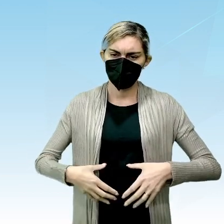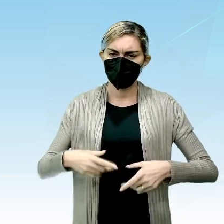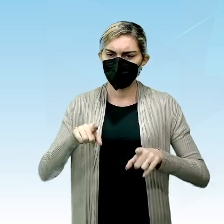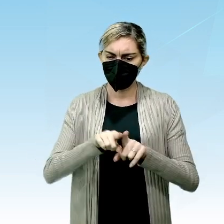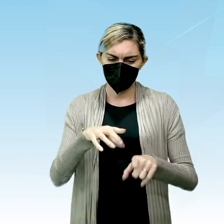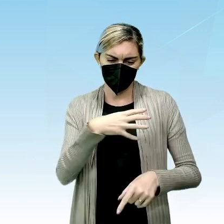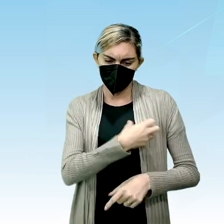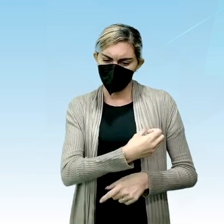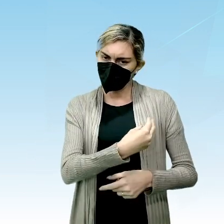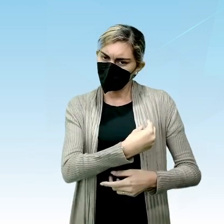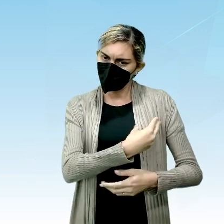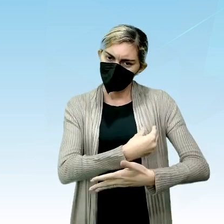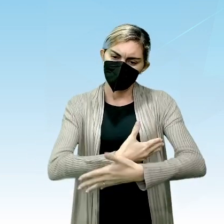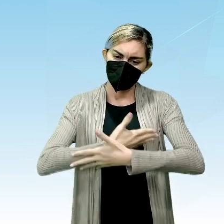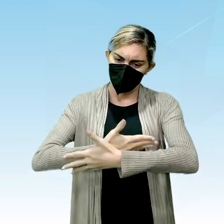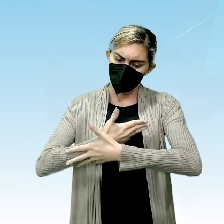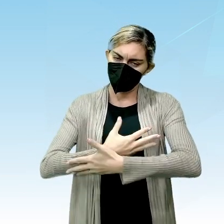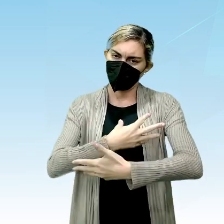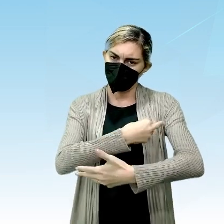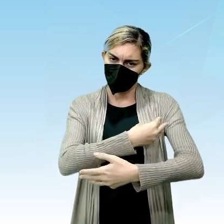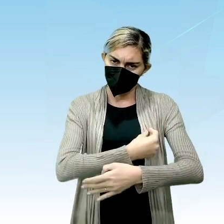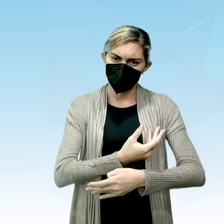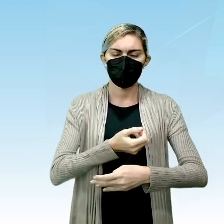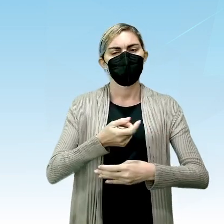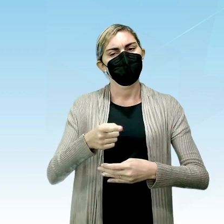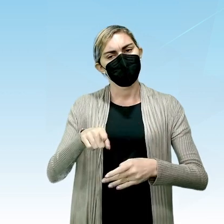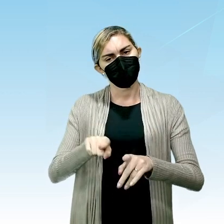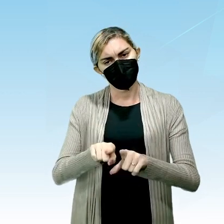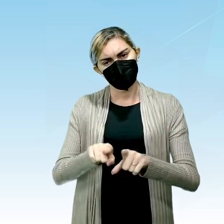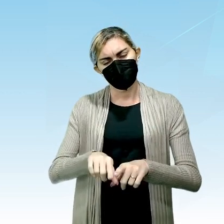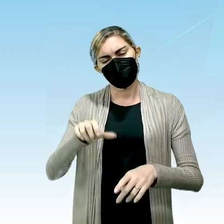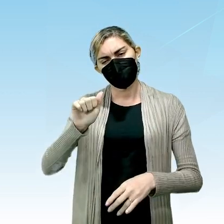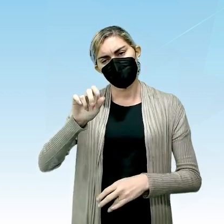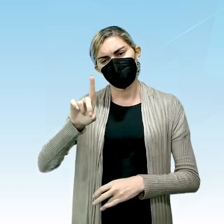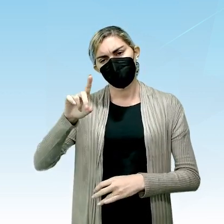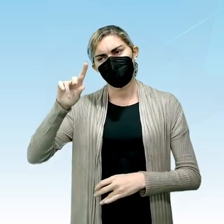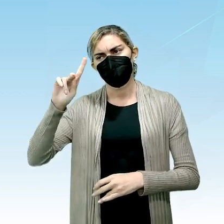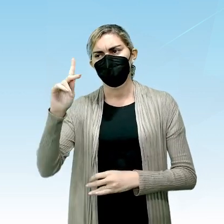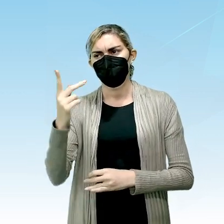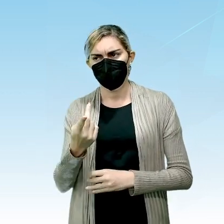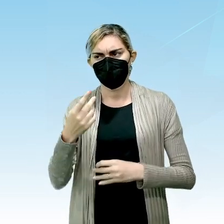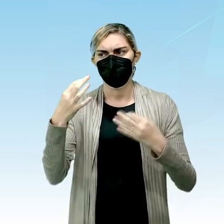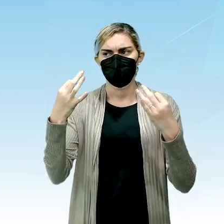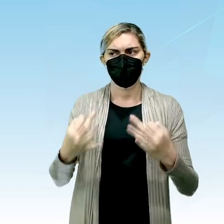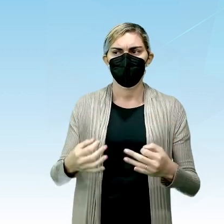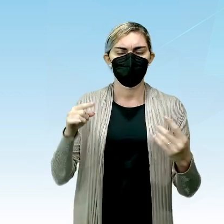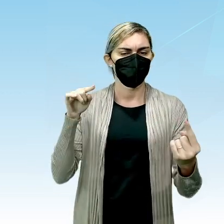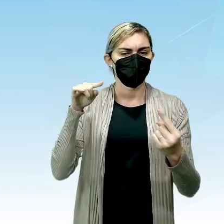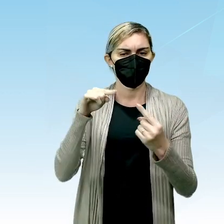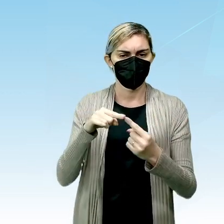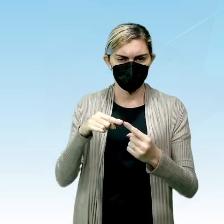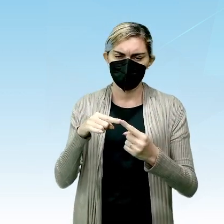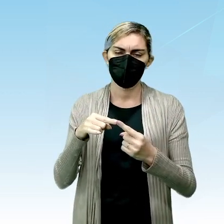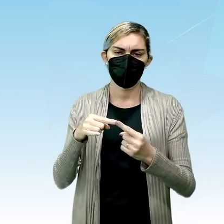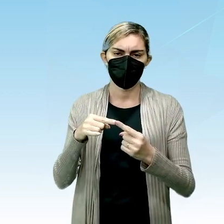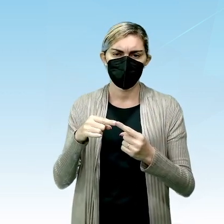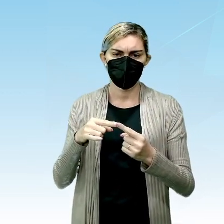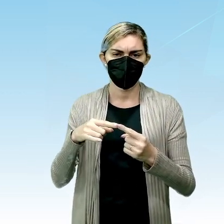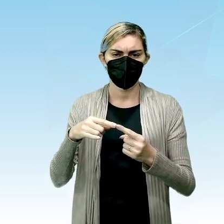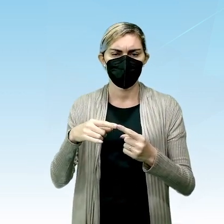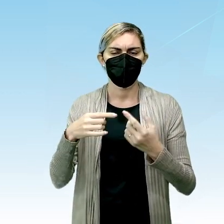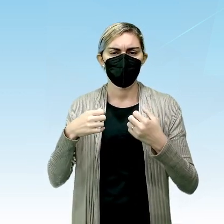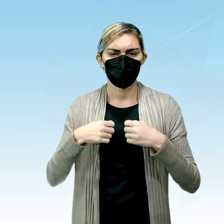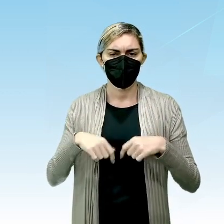pelas glândulas mamárias. E no caso do ADH, ele vai estar justamente relacionado com a